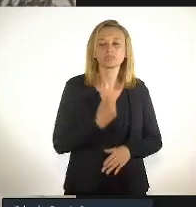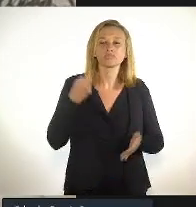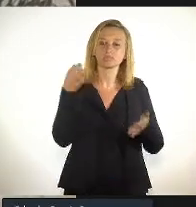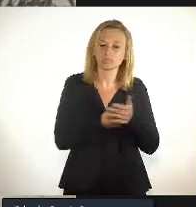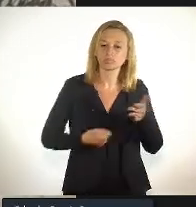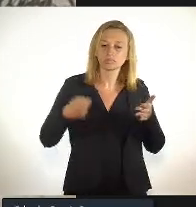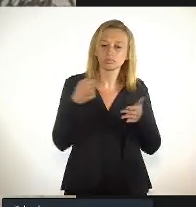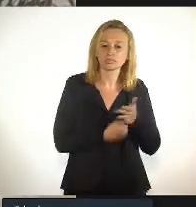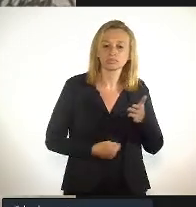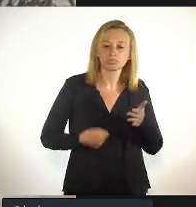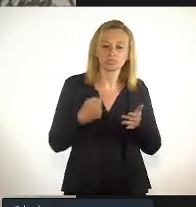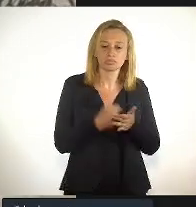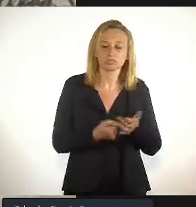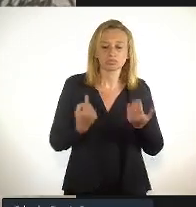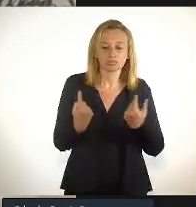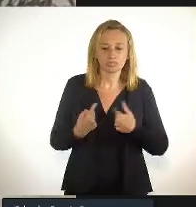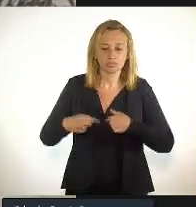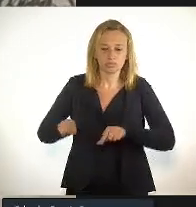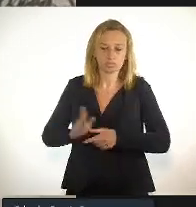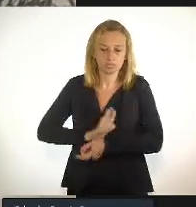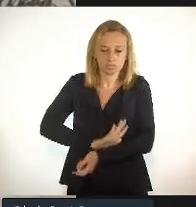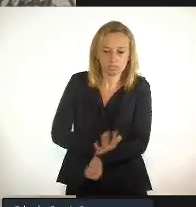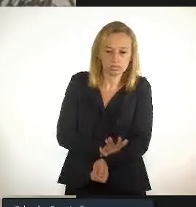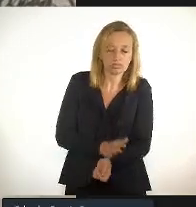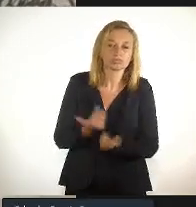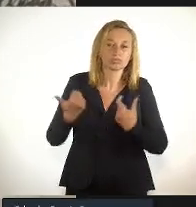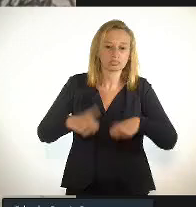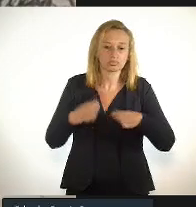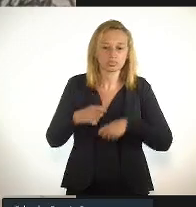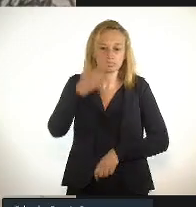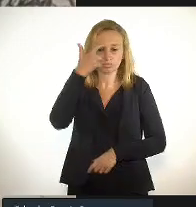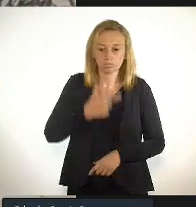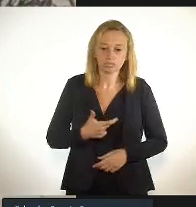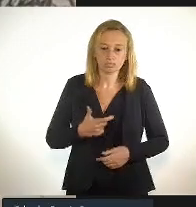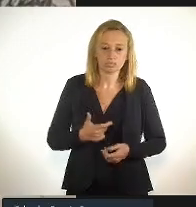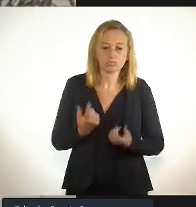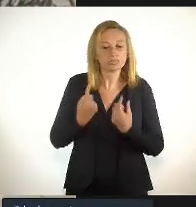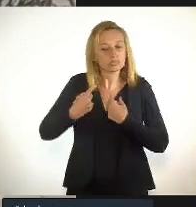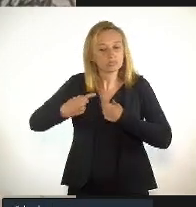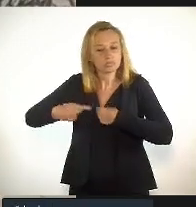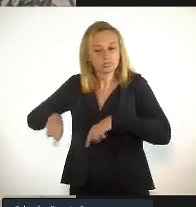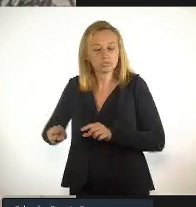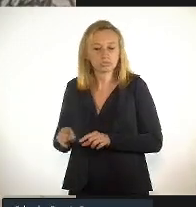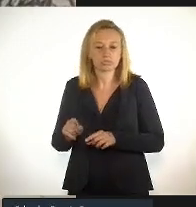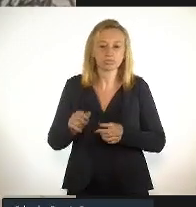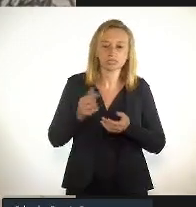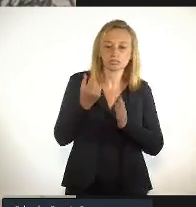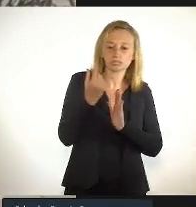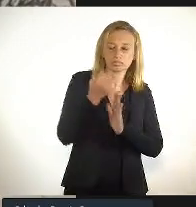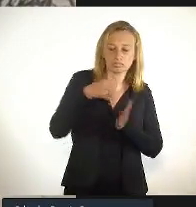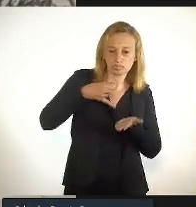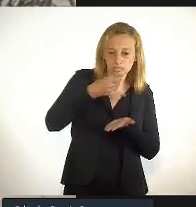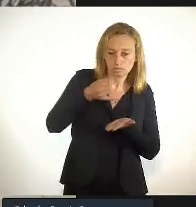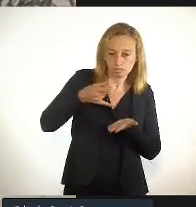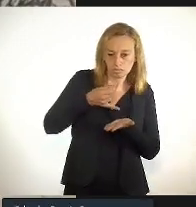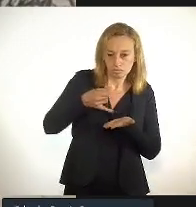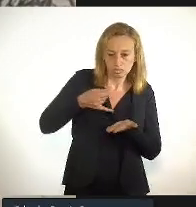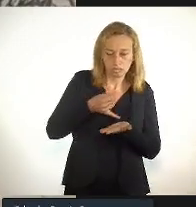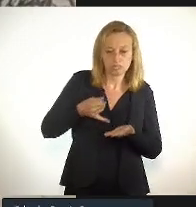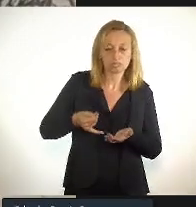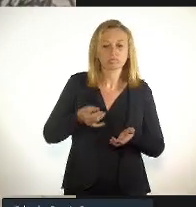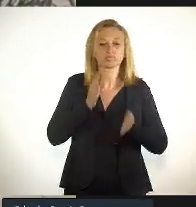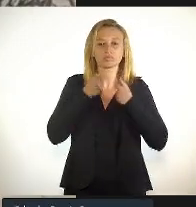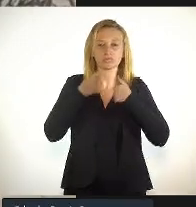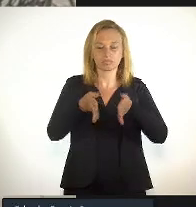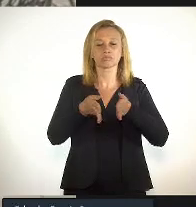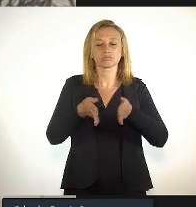luta antirracista ela precisa ser anticapitalista, trazendo um debate